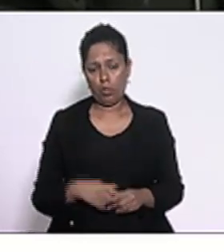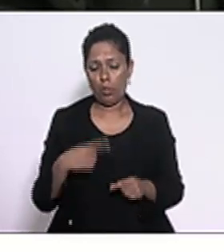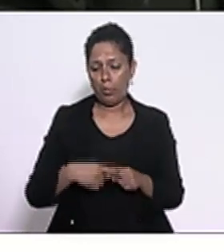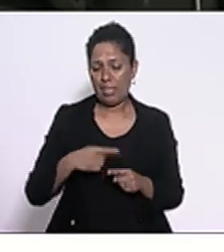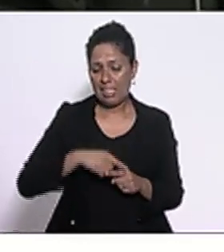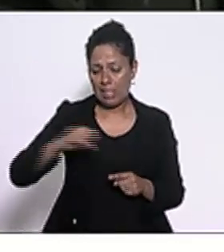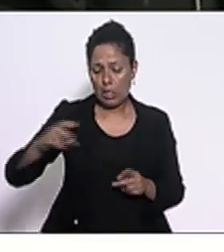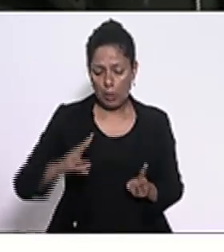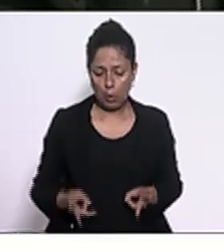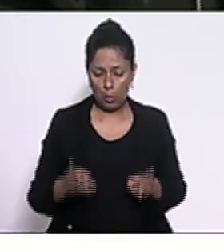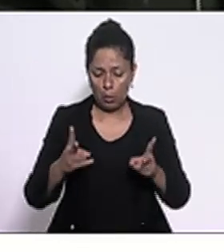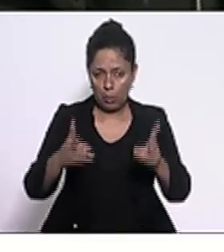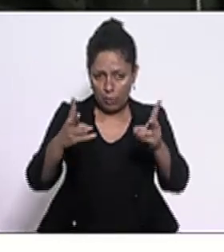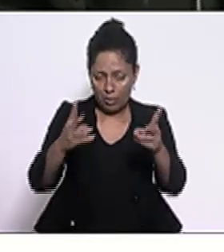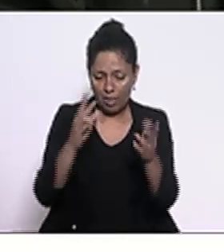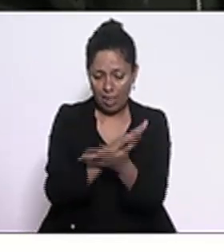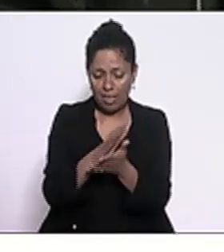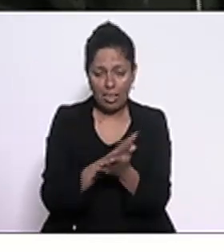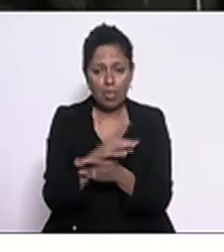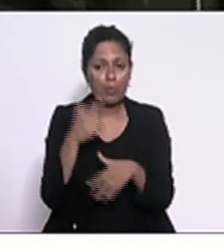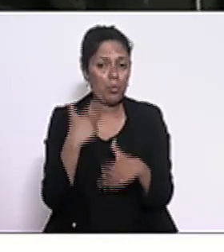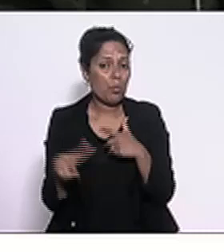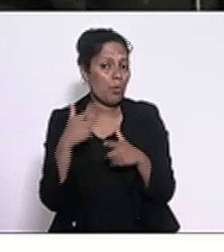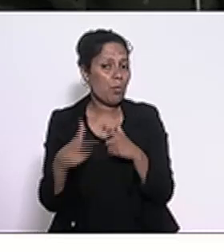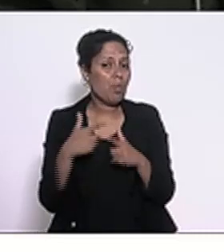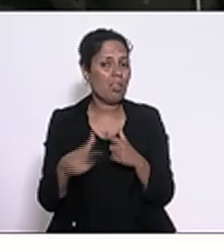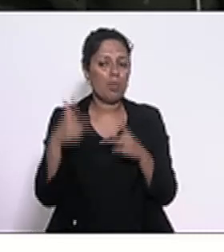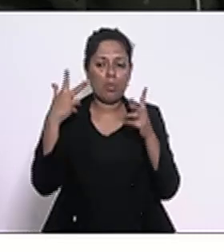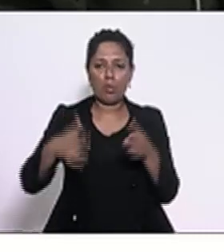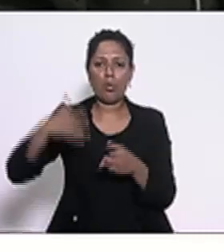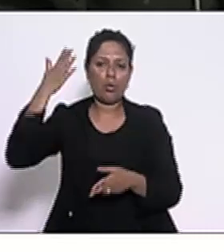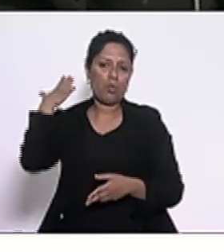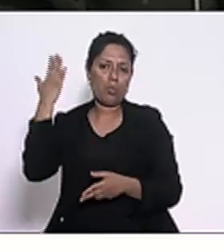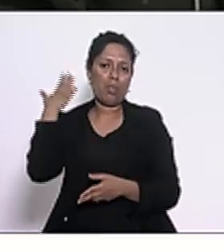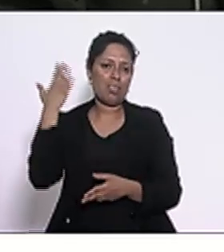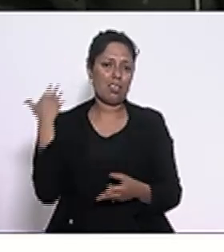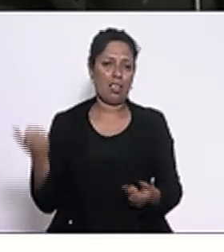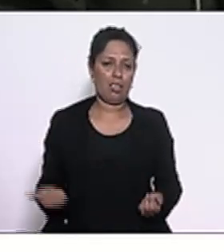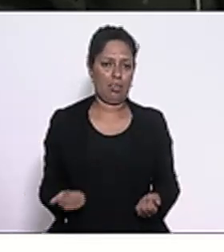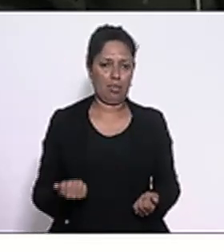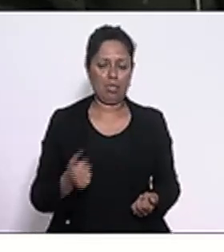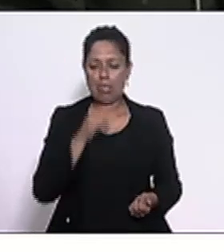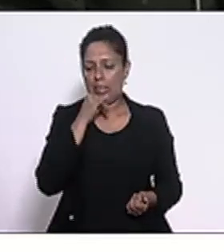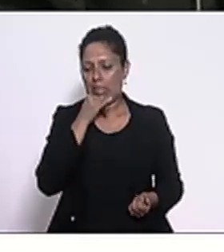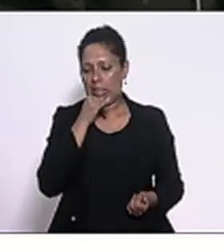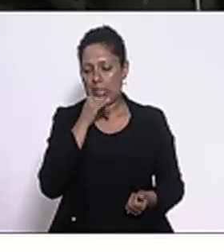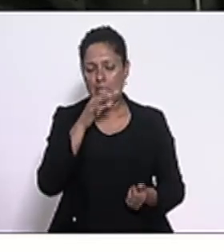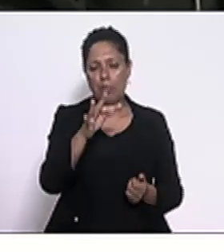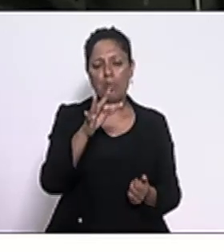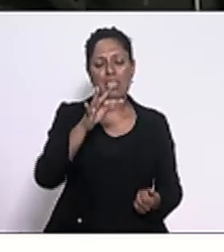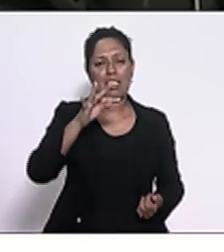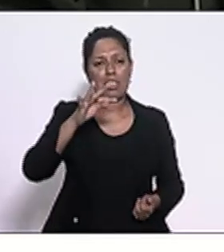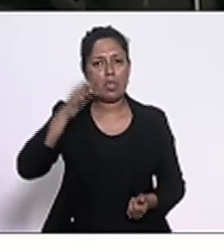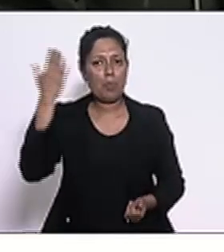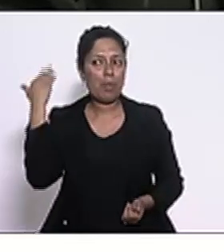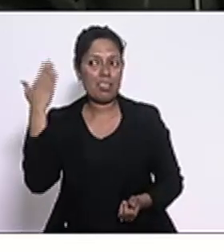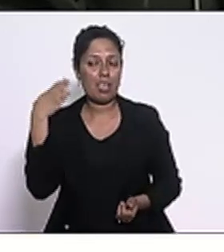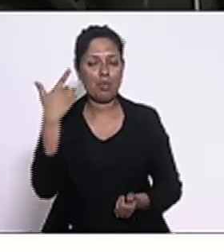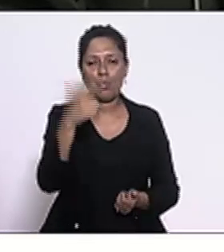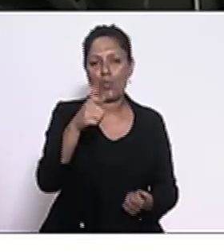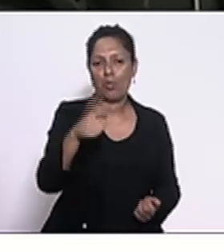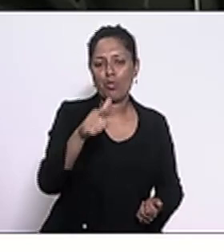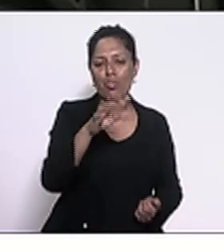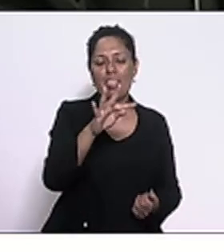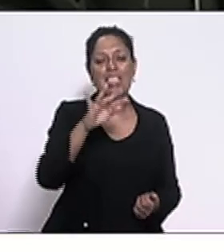o que acontecia antes da utilização da TI, que mudavam os governos e os dados sumiam. Onde é que estão os dados? Cadê